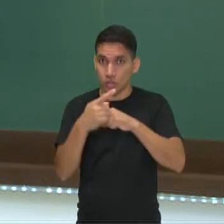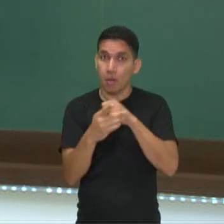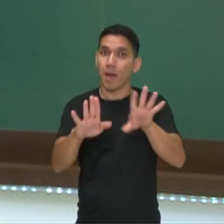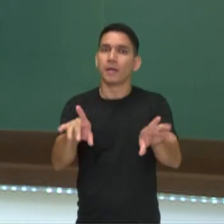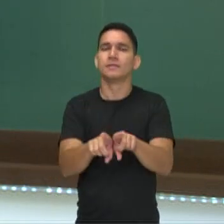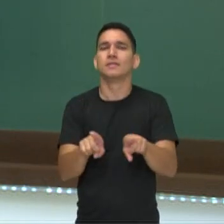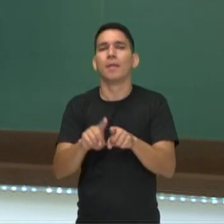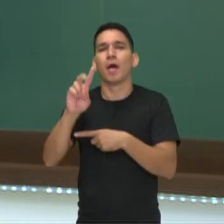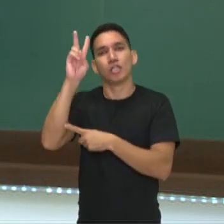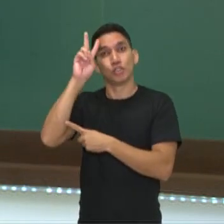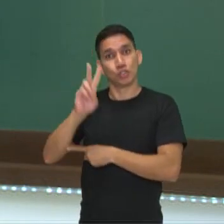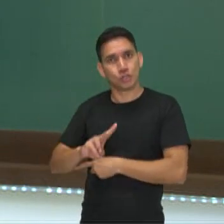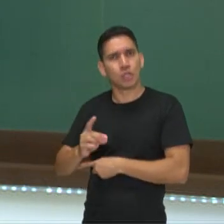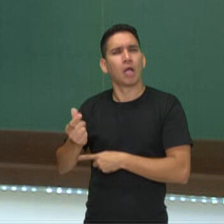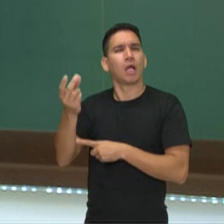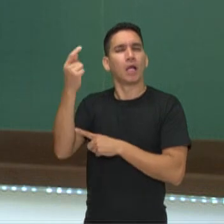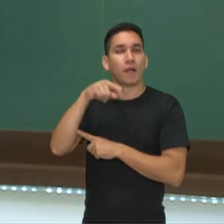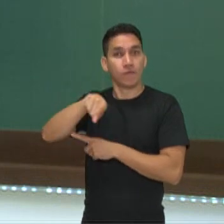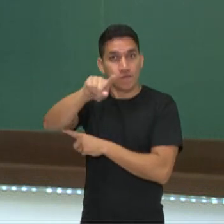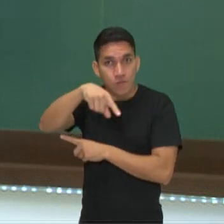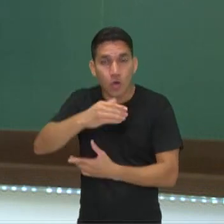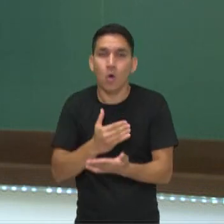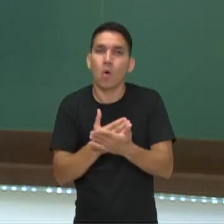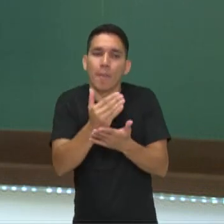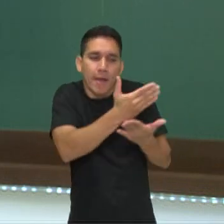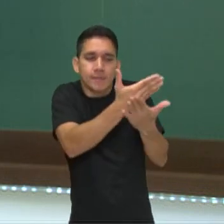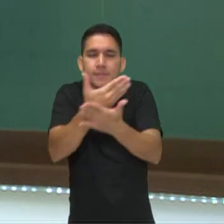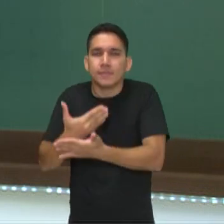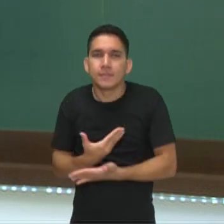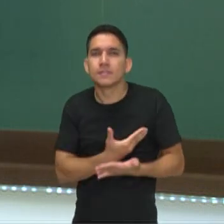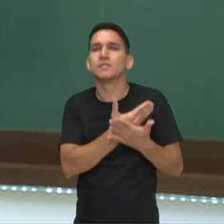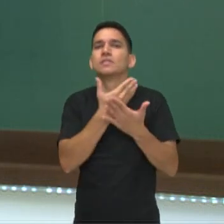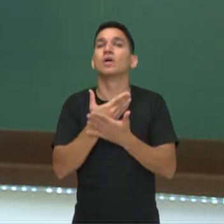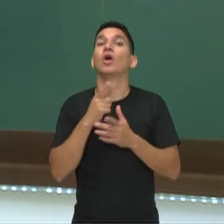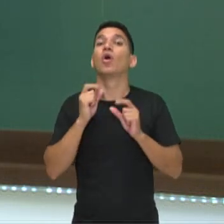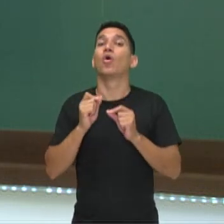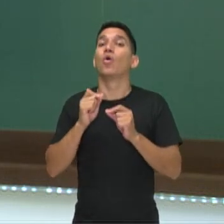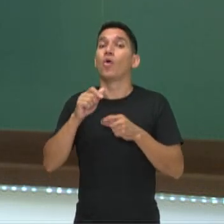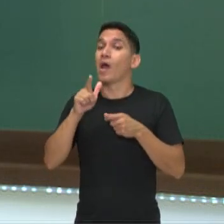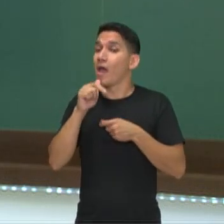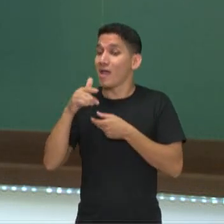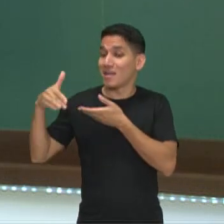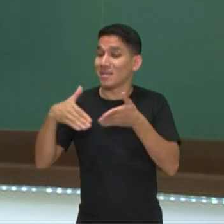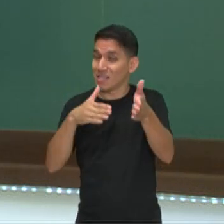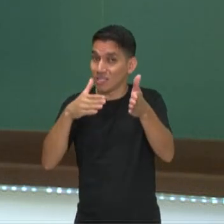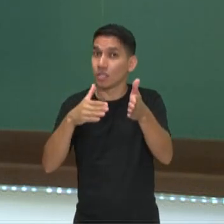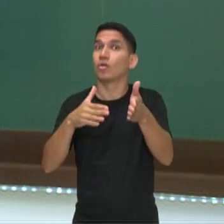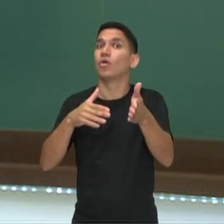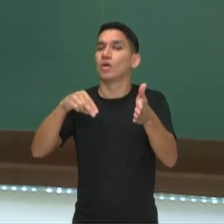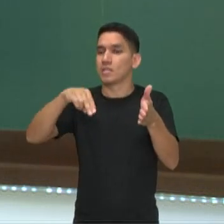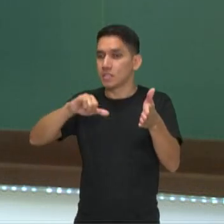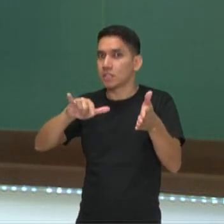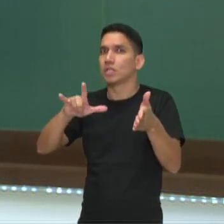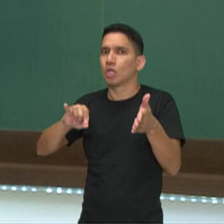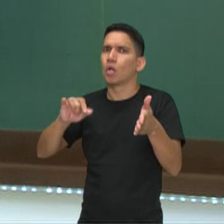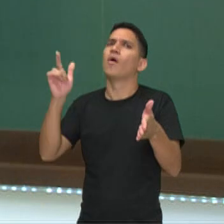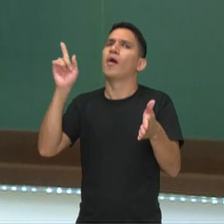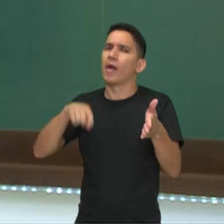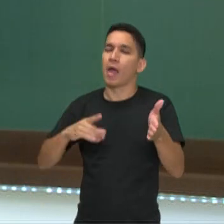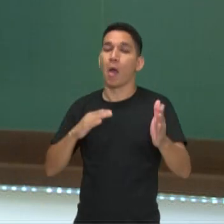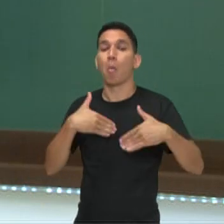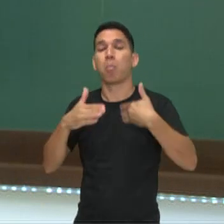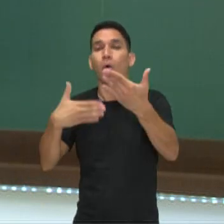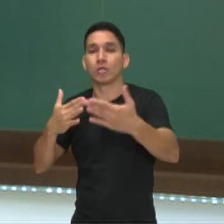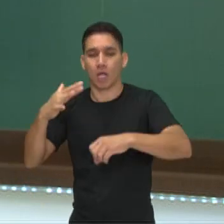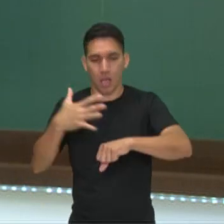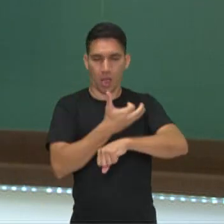história também. Desde que você começa a estudar, o rio Nilo faz parte de todo o processo de colonização, de desenvolvimento